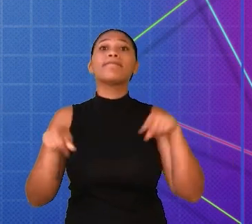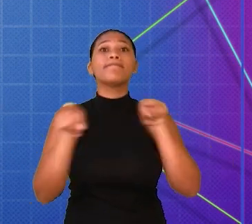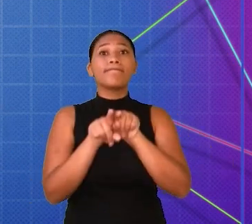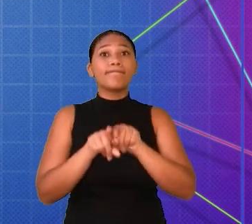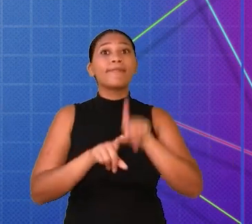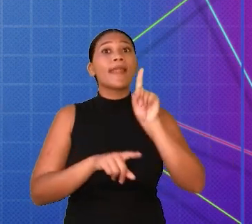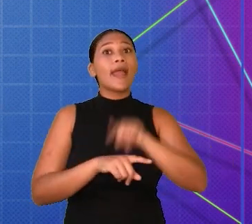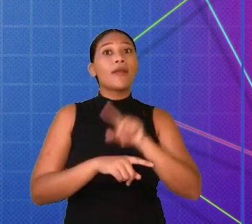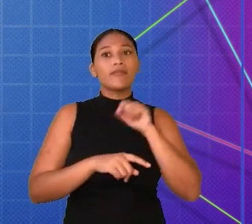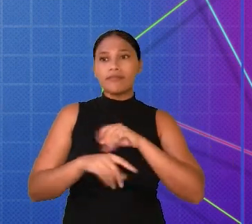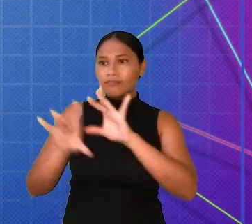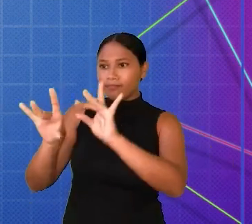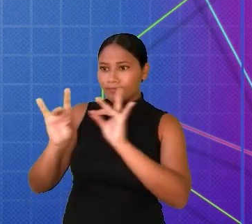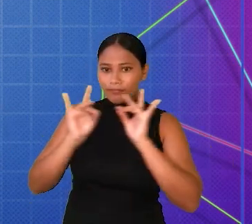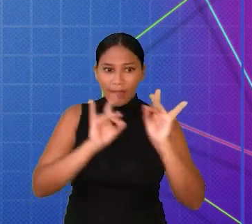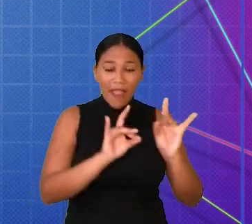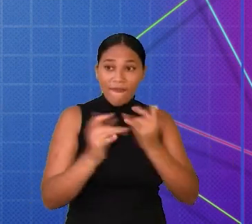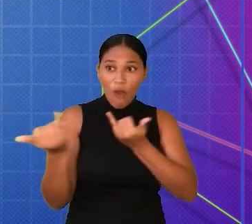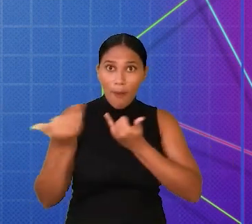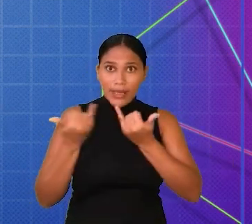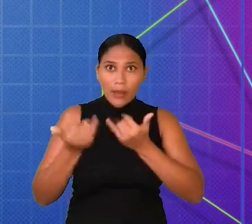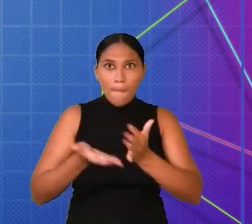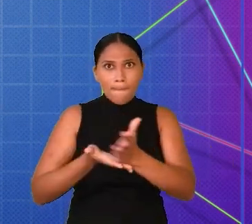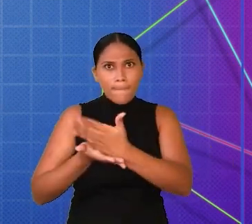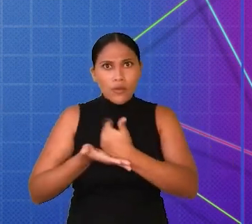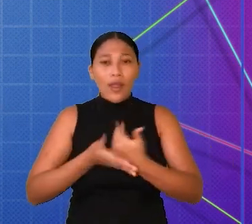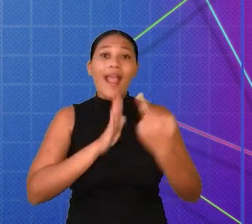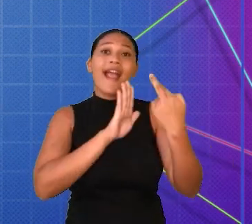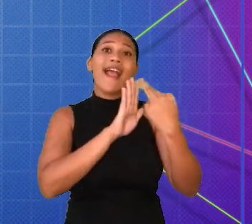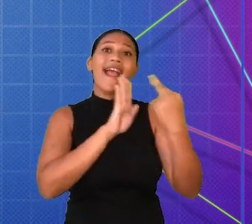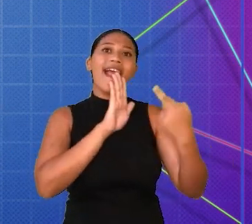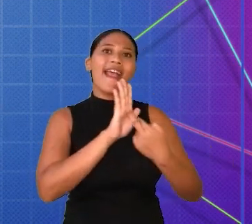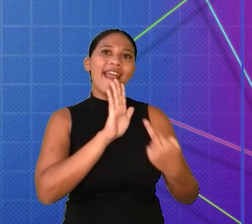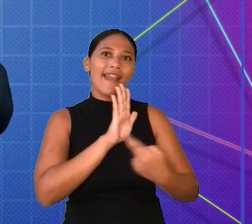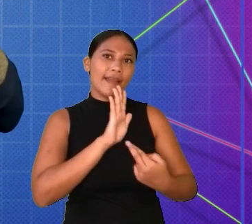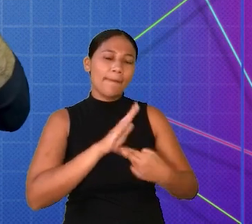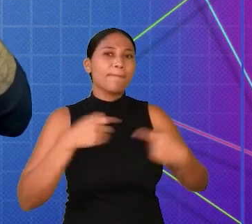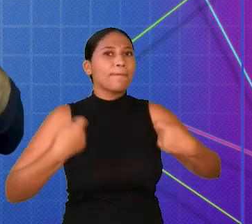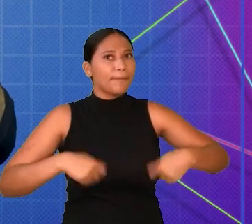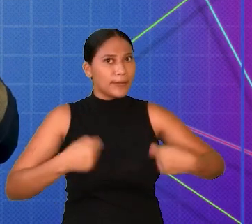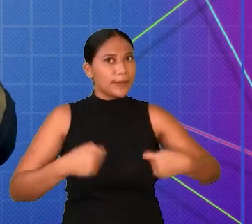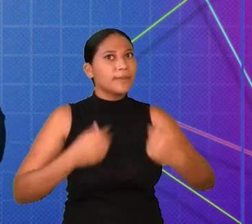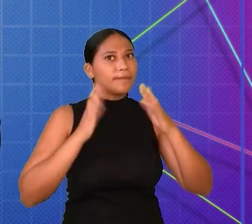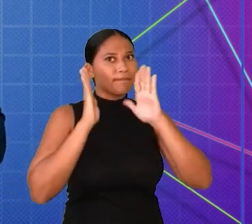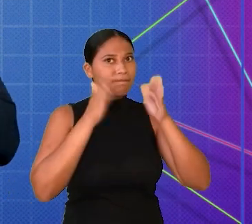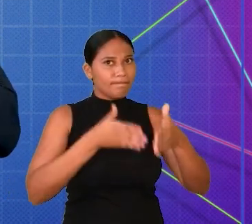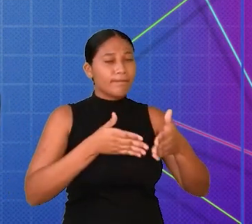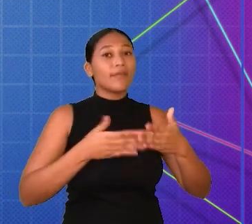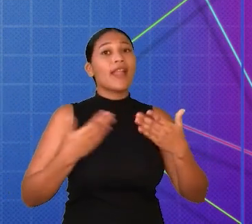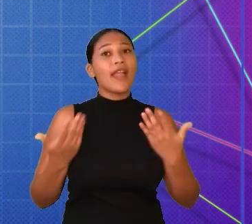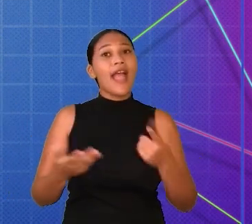certa história, nós também chegamos no momento onde se pega essas informações e se criam as regras